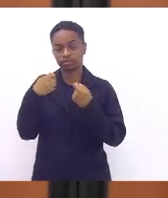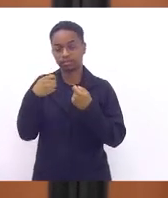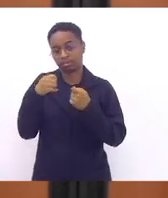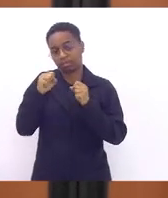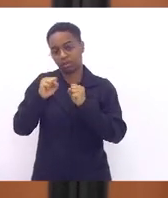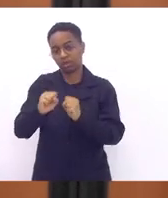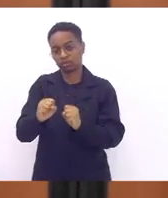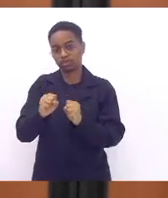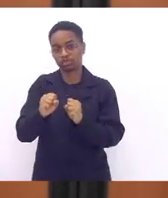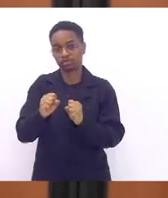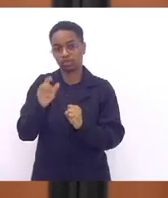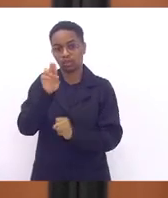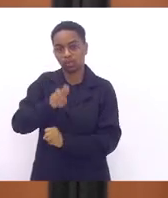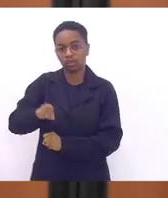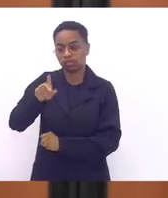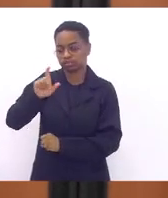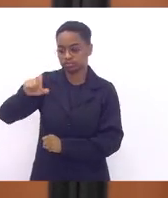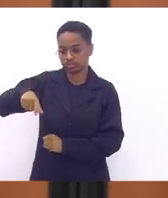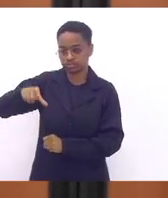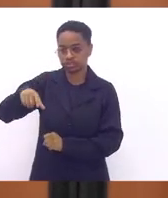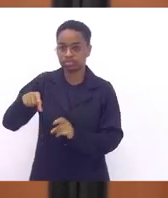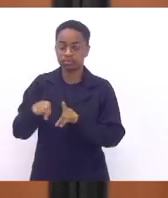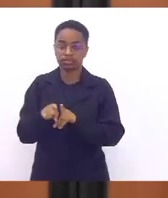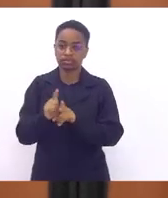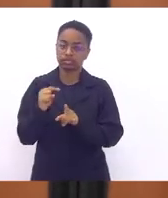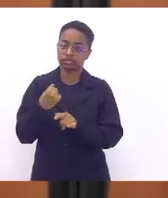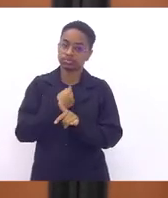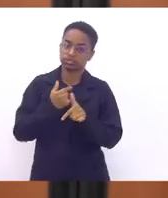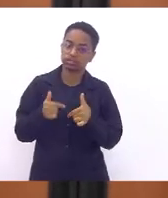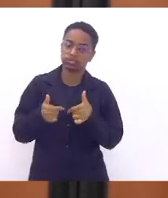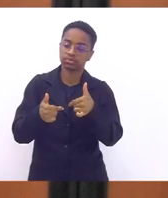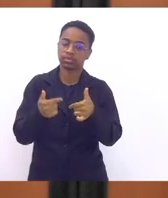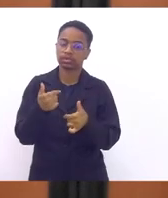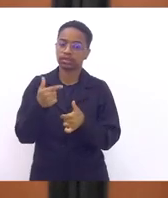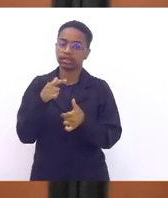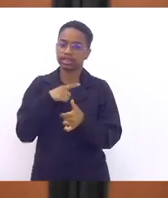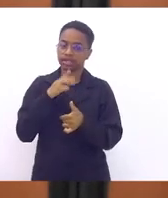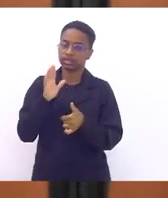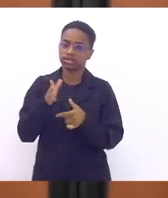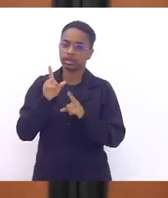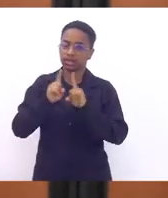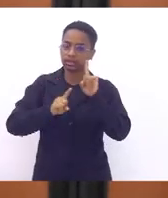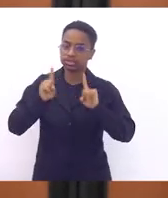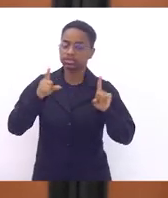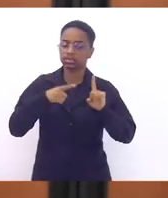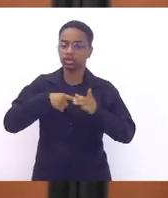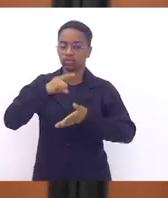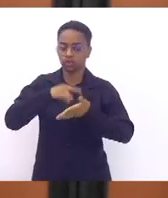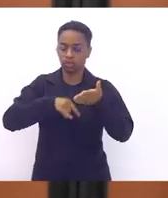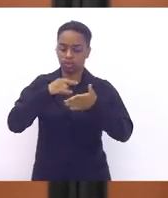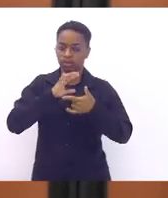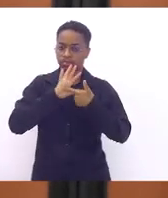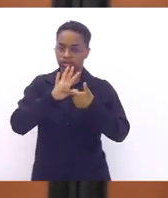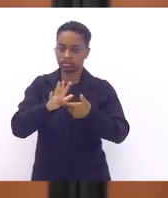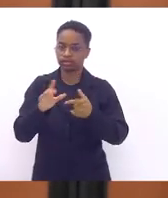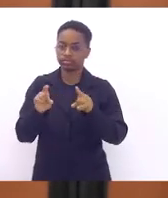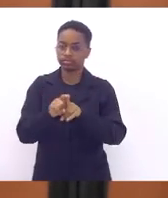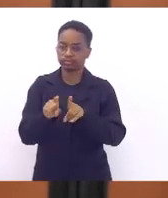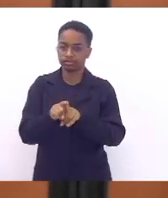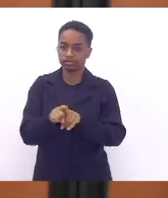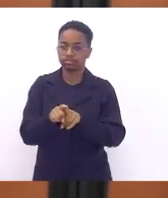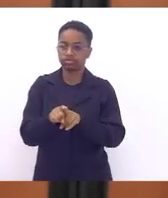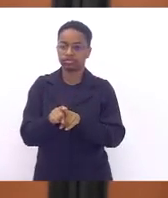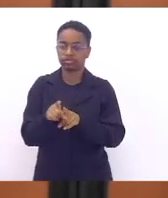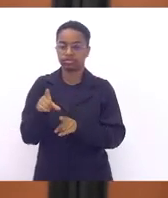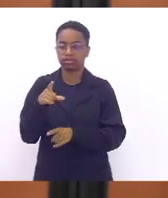né? Então, isso está sendo feito o processo de licitação. A gente já fez o termo de referência e a gente já teve